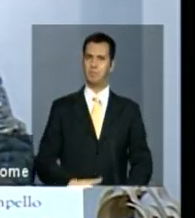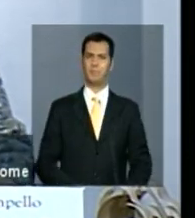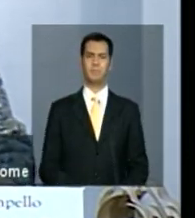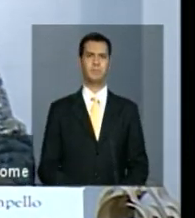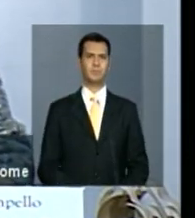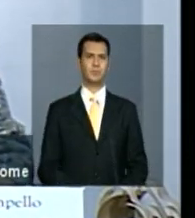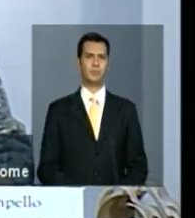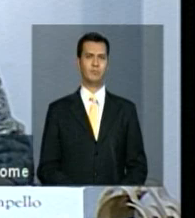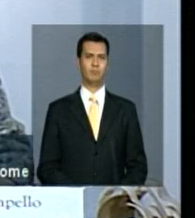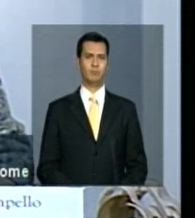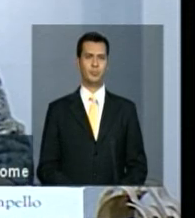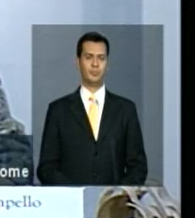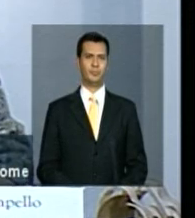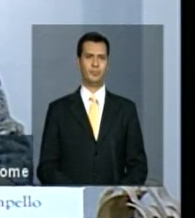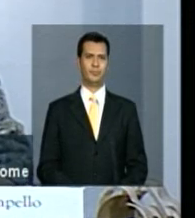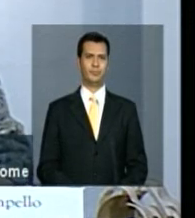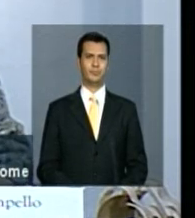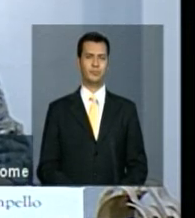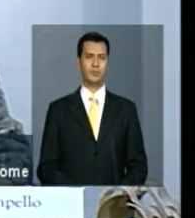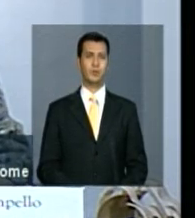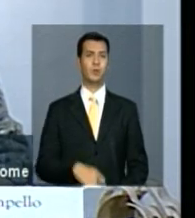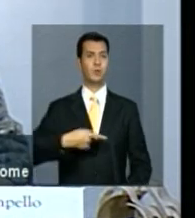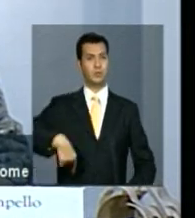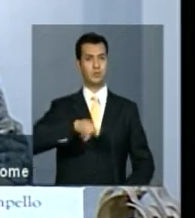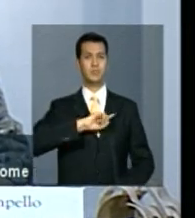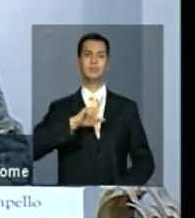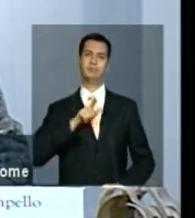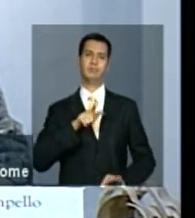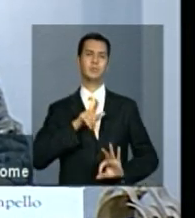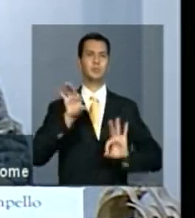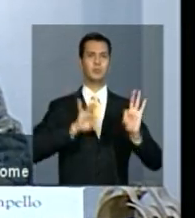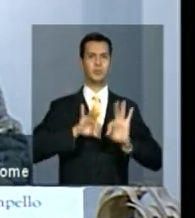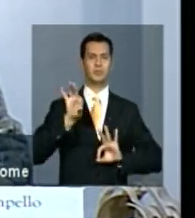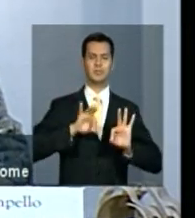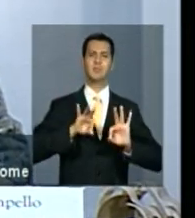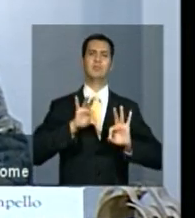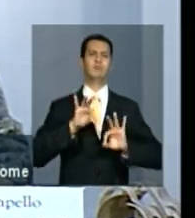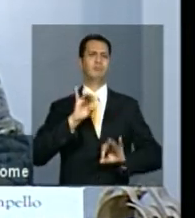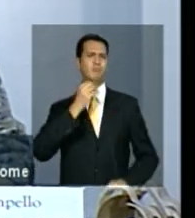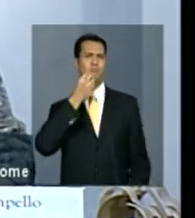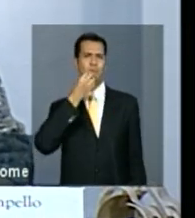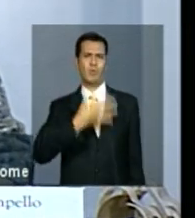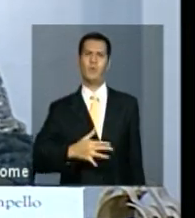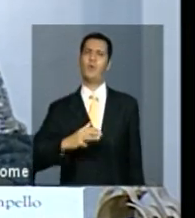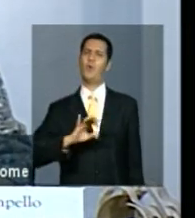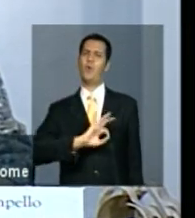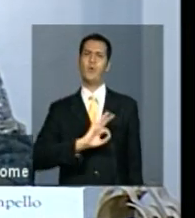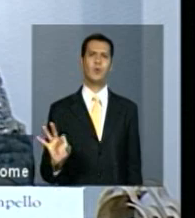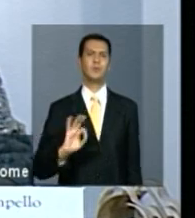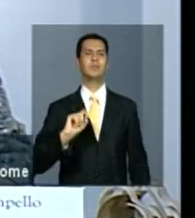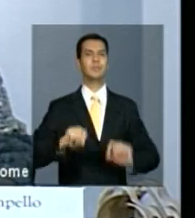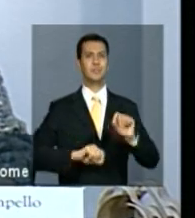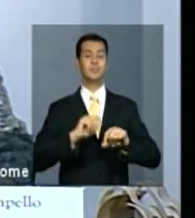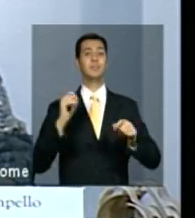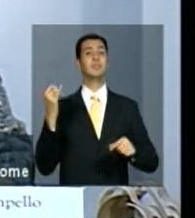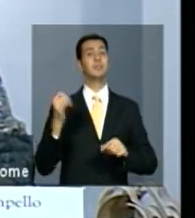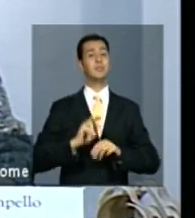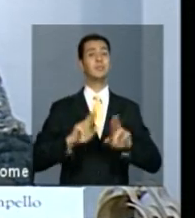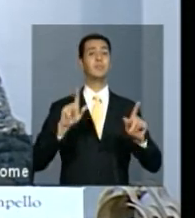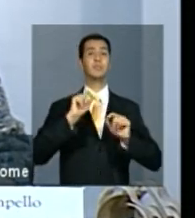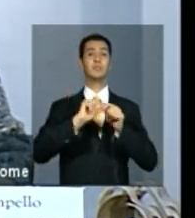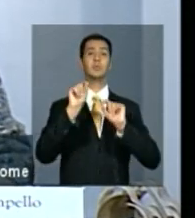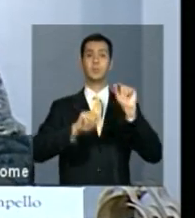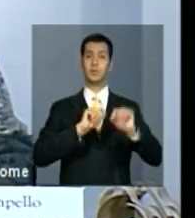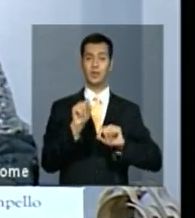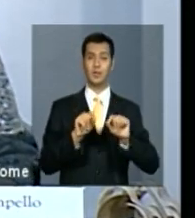eu acho que isso é o que justifica a gente ter um plano extraordinário paraa superação da extrema pobreza é muito diferente trabalhar com a